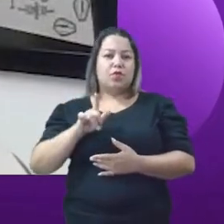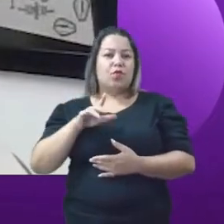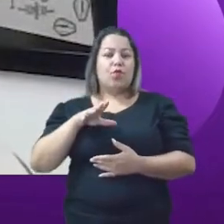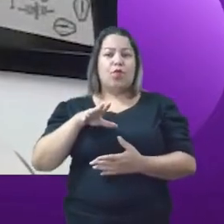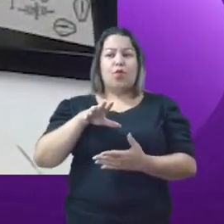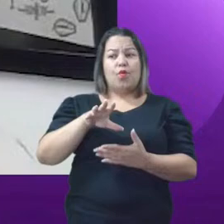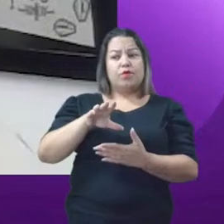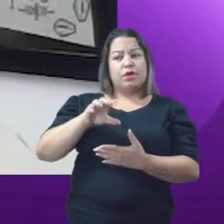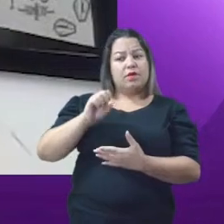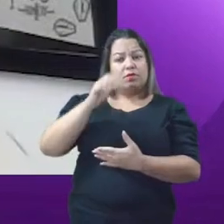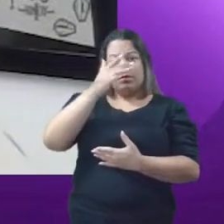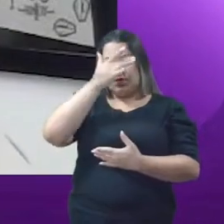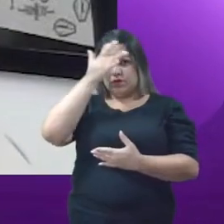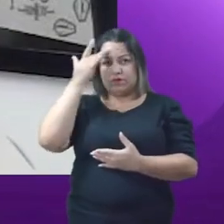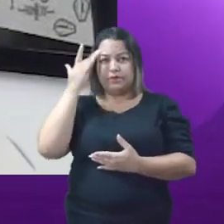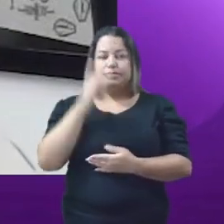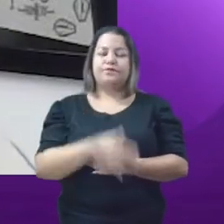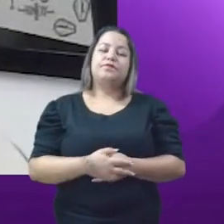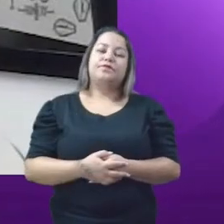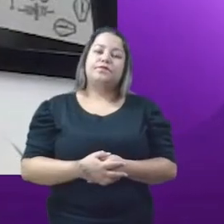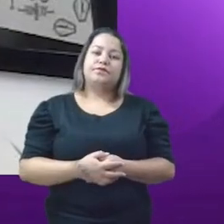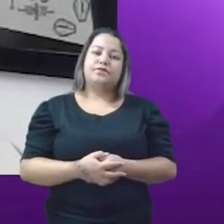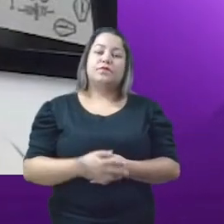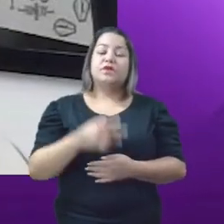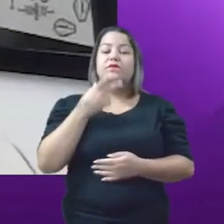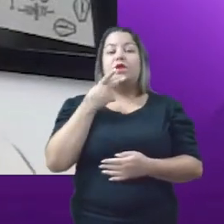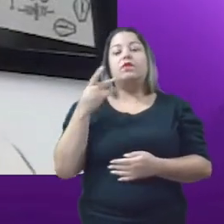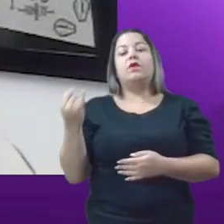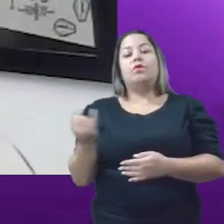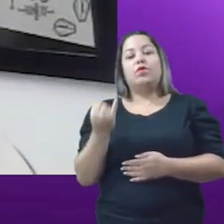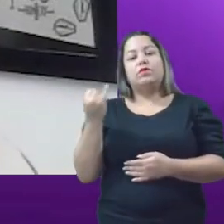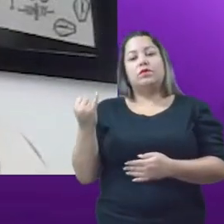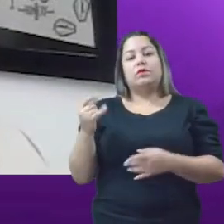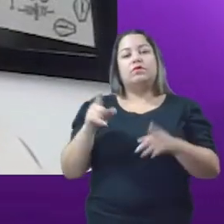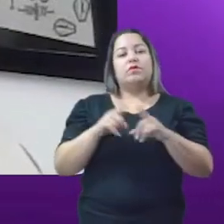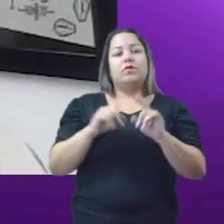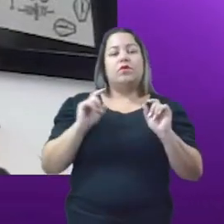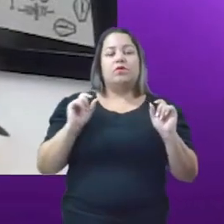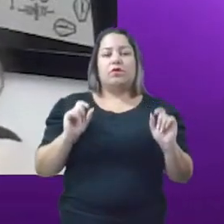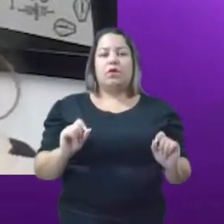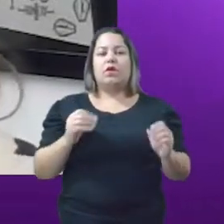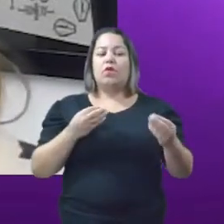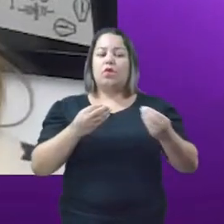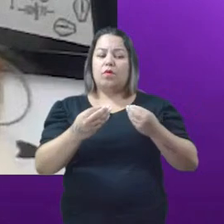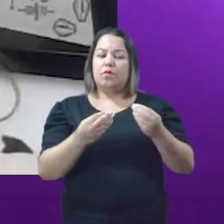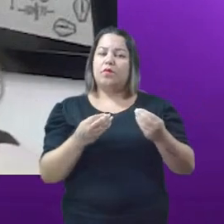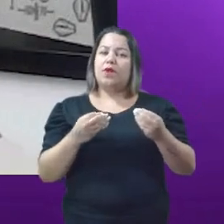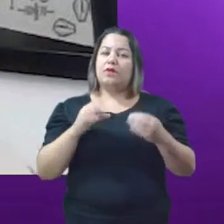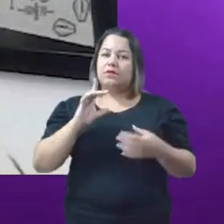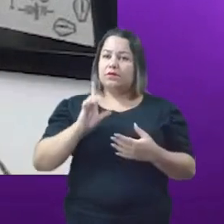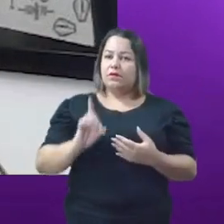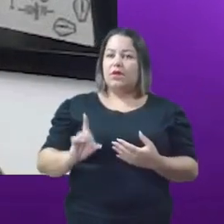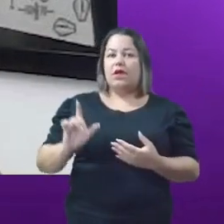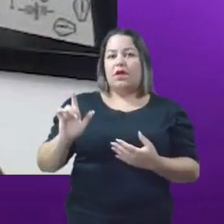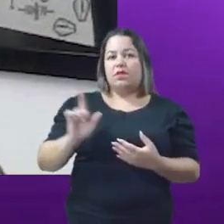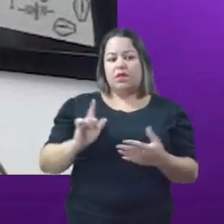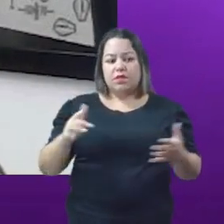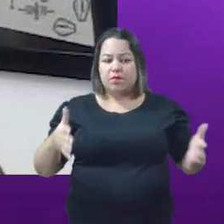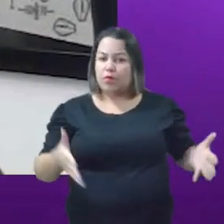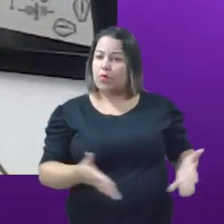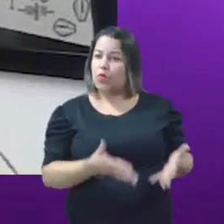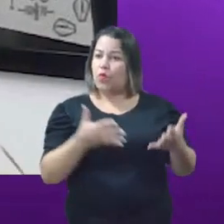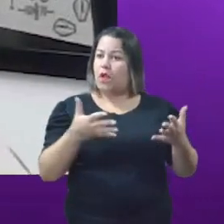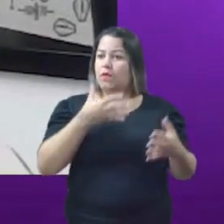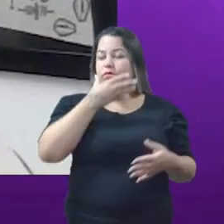né? E o outro ponto, né, como eu disse, né, importante para a gente mencionar, é como que a extrema-direita ela tem promovido a